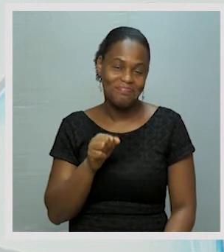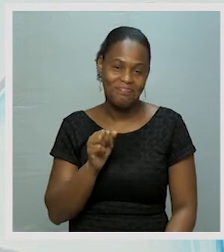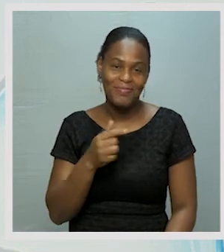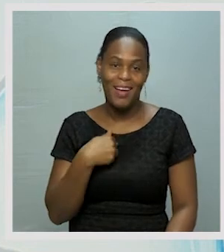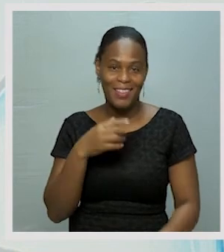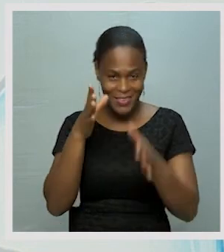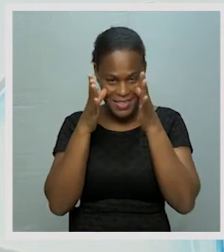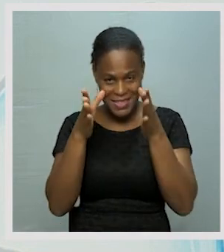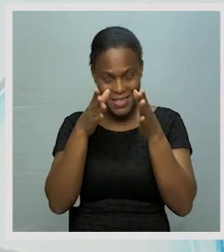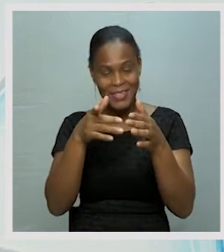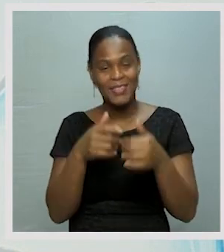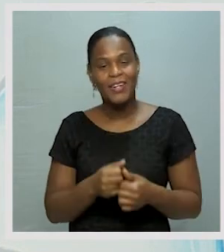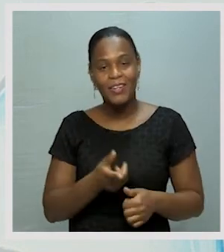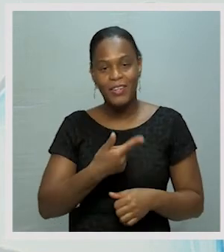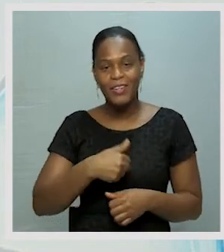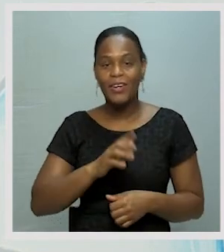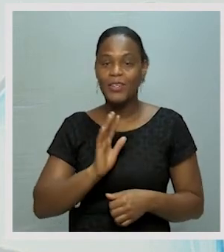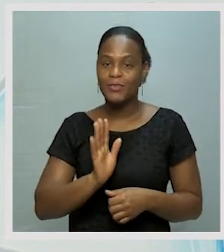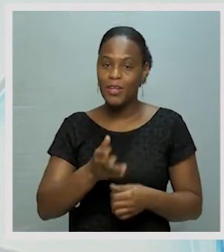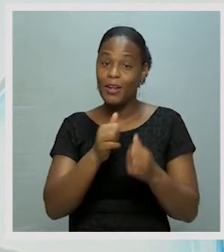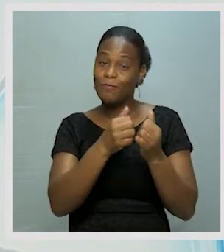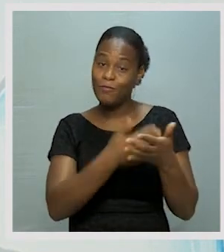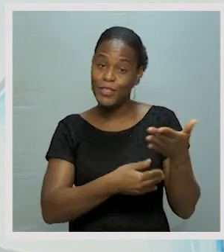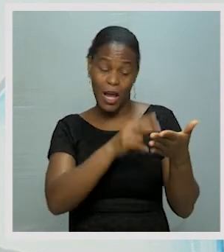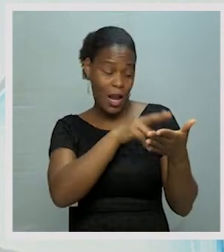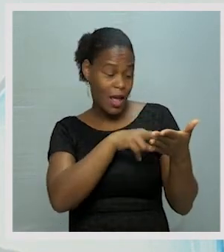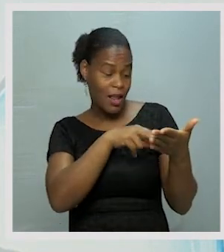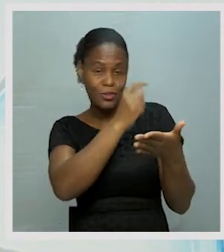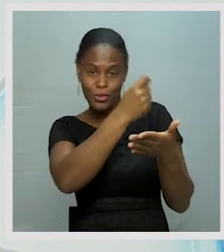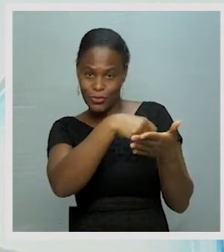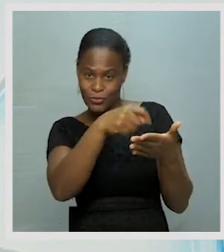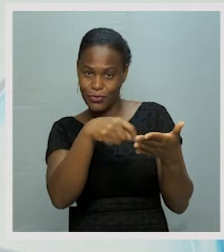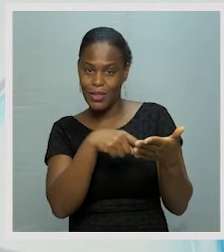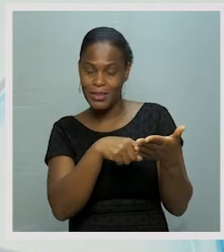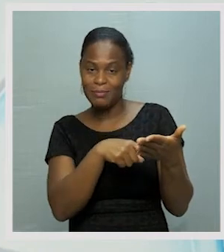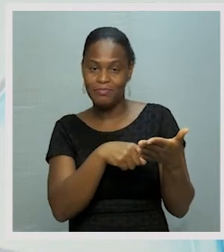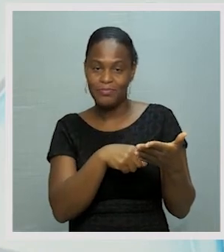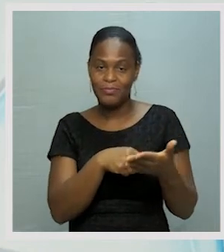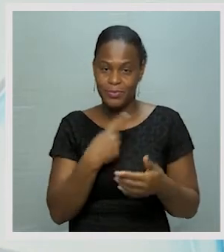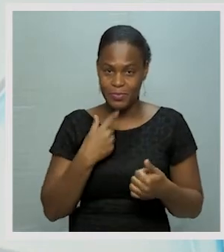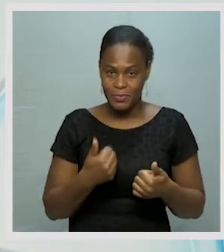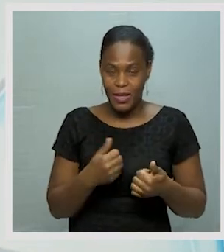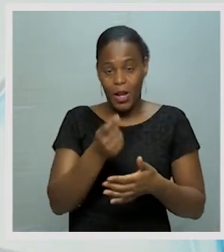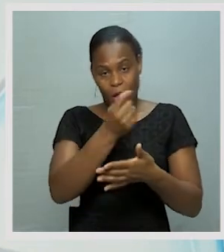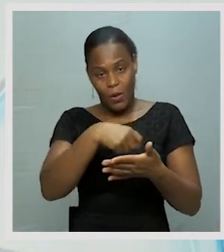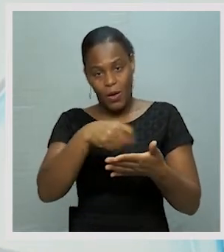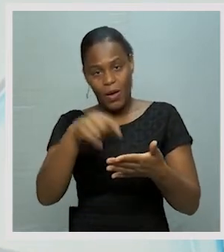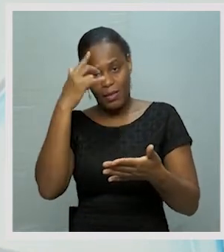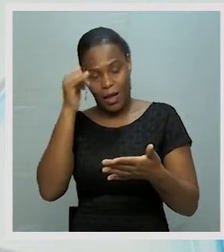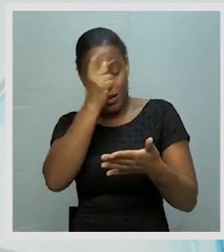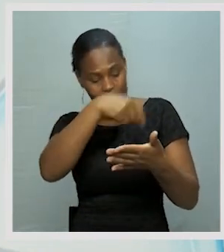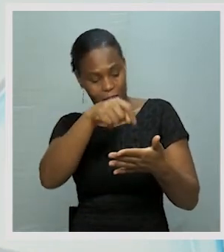isso. Nós temos ficha de leitura, ou então fichas de leituras. É exatamente isso, nós registramos nas nossas fichas de leituras,